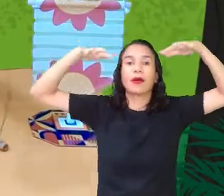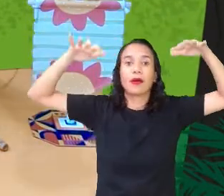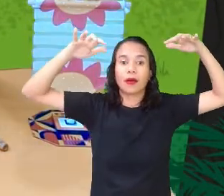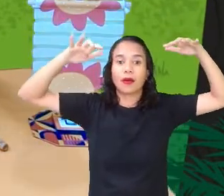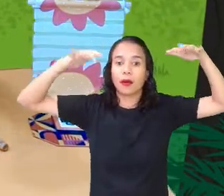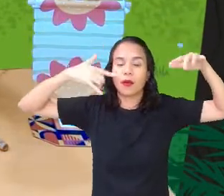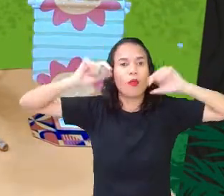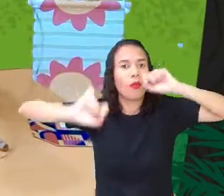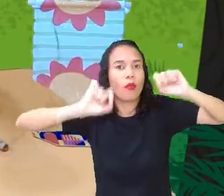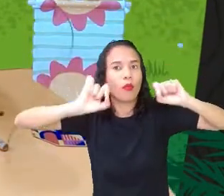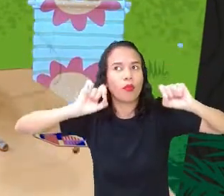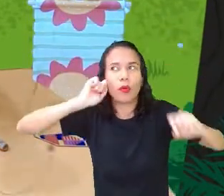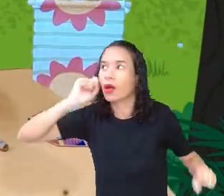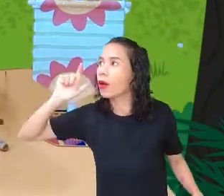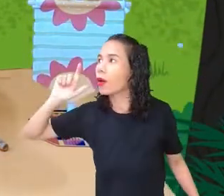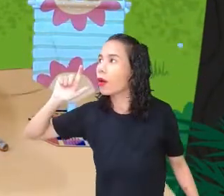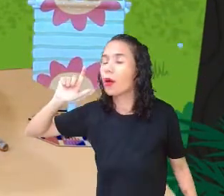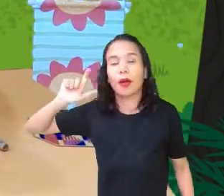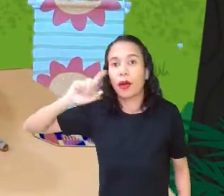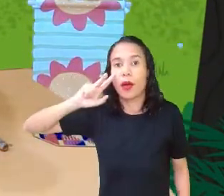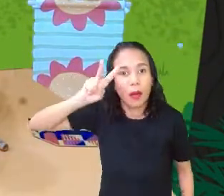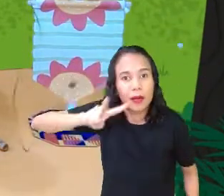o que foi que aconteceu?